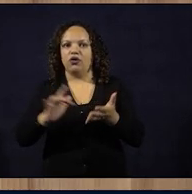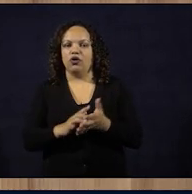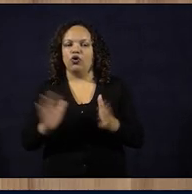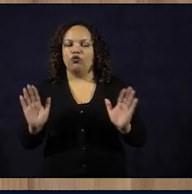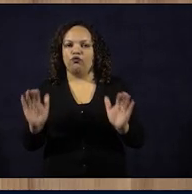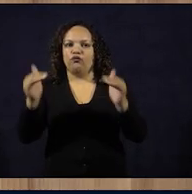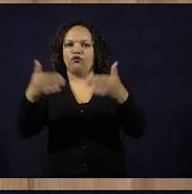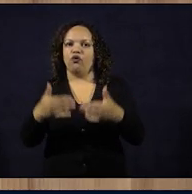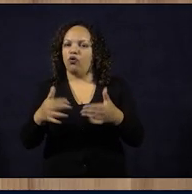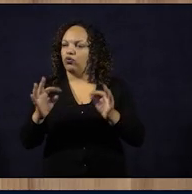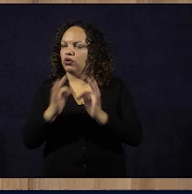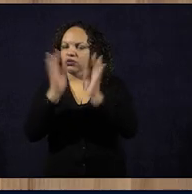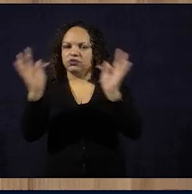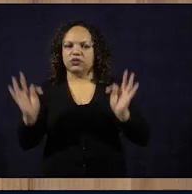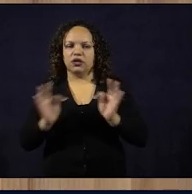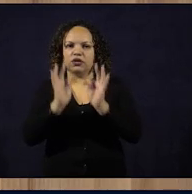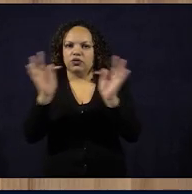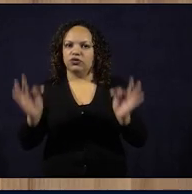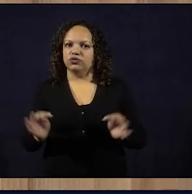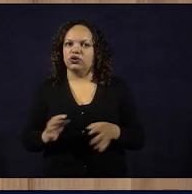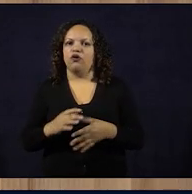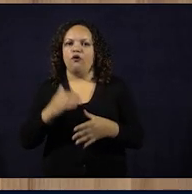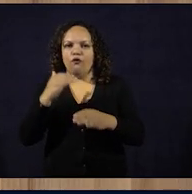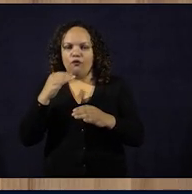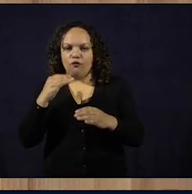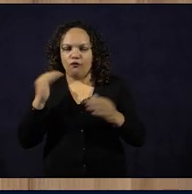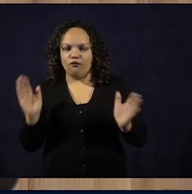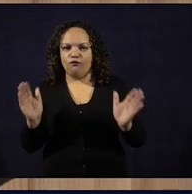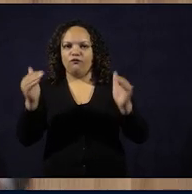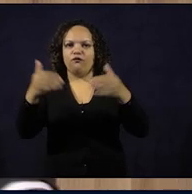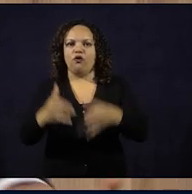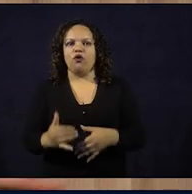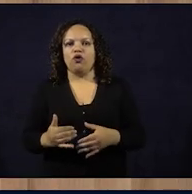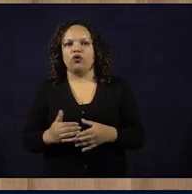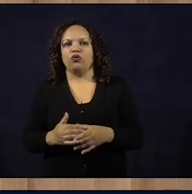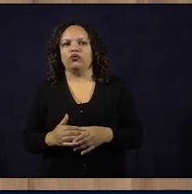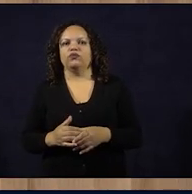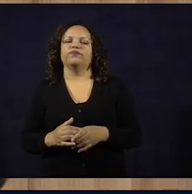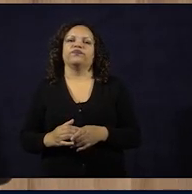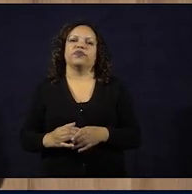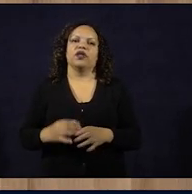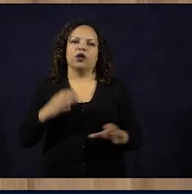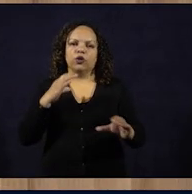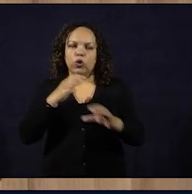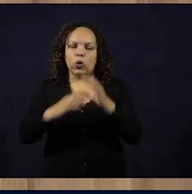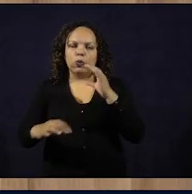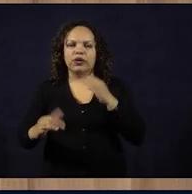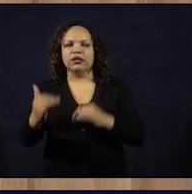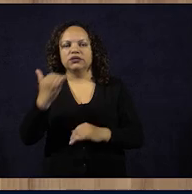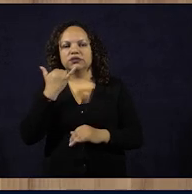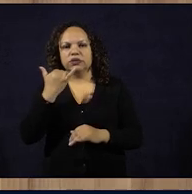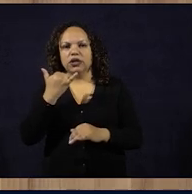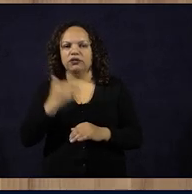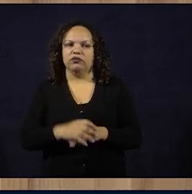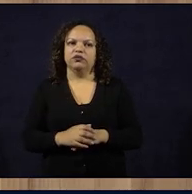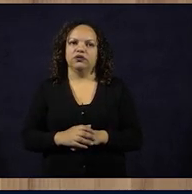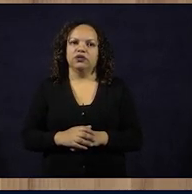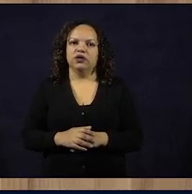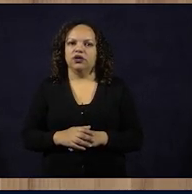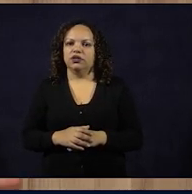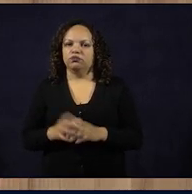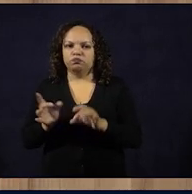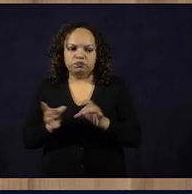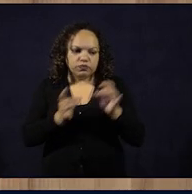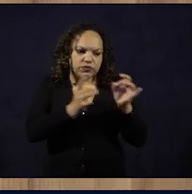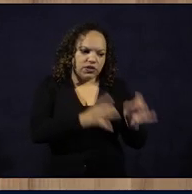foco na tecnologia foco em telecomunicações e deixa o outro setor de rádio difusão esse setor de